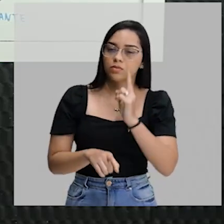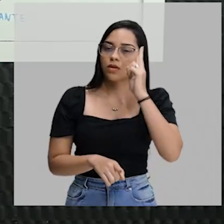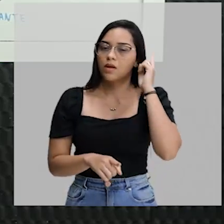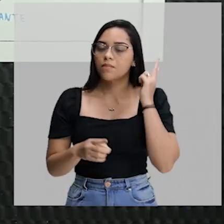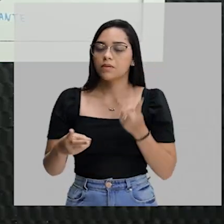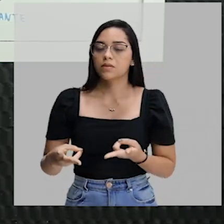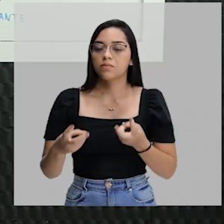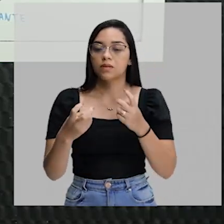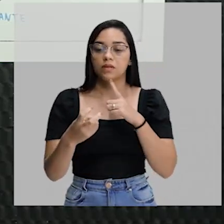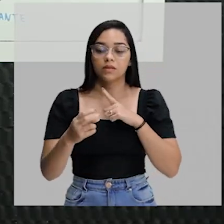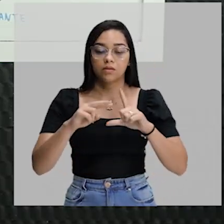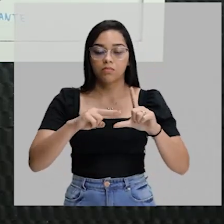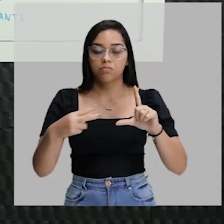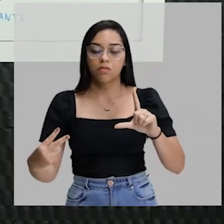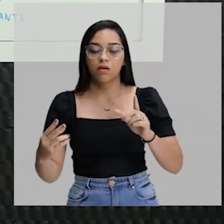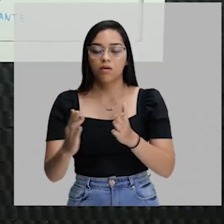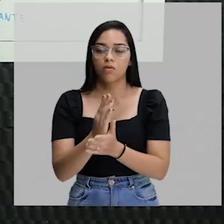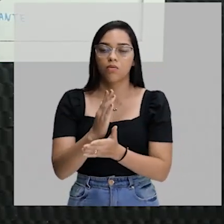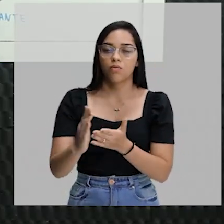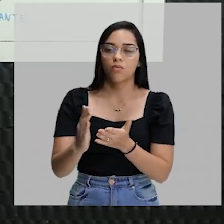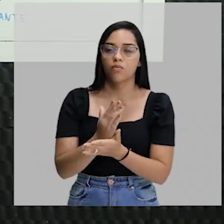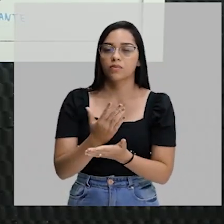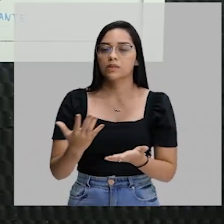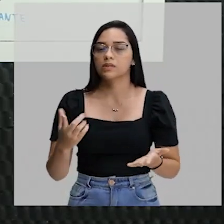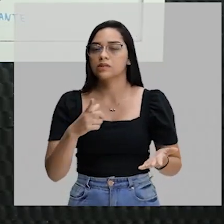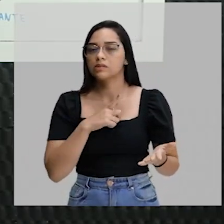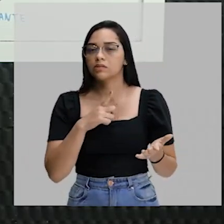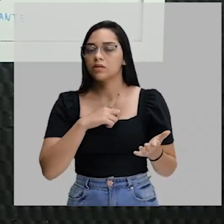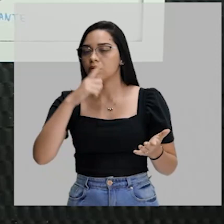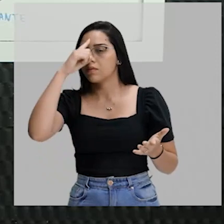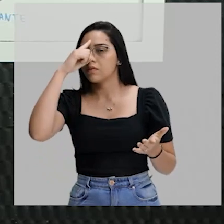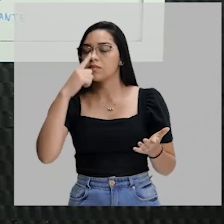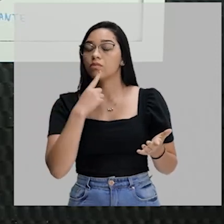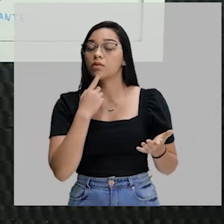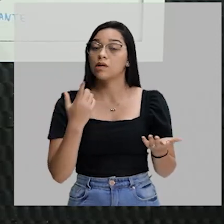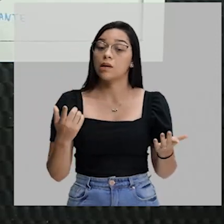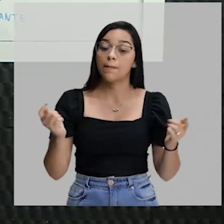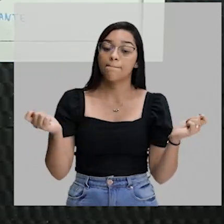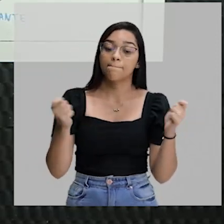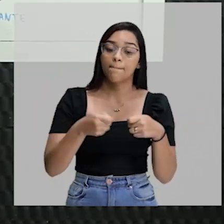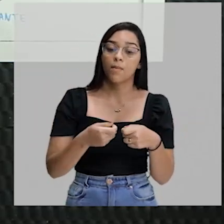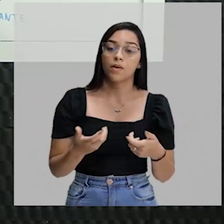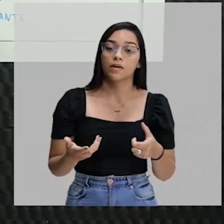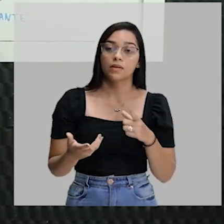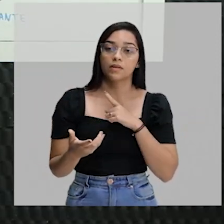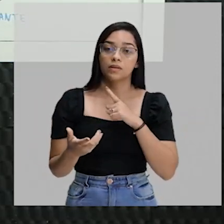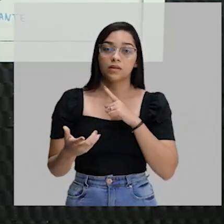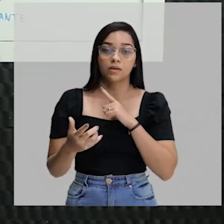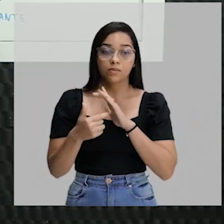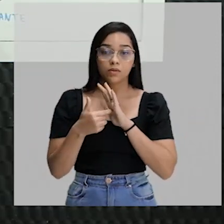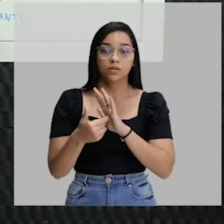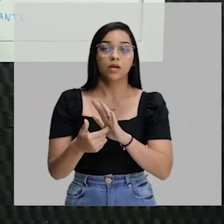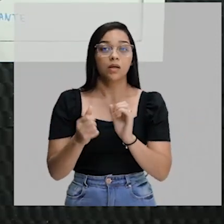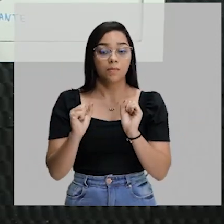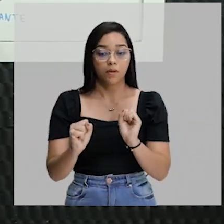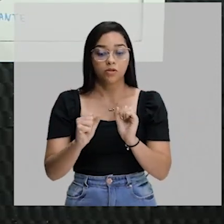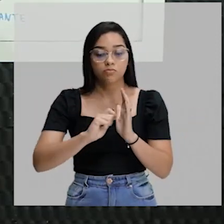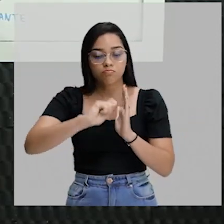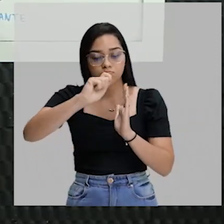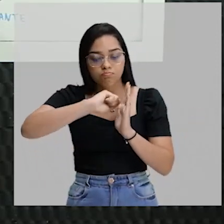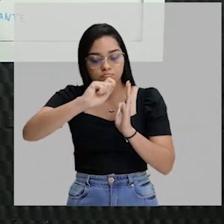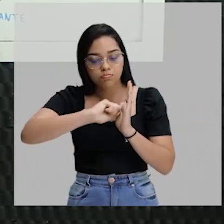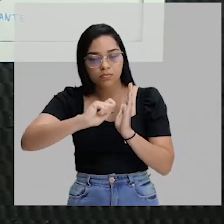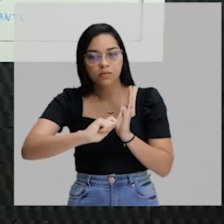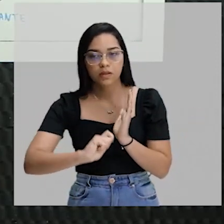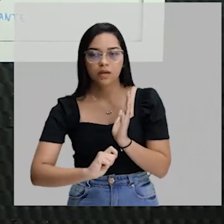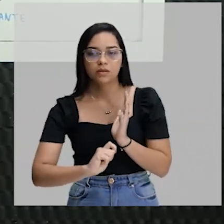perceber que nos heredogramas, algumas dessas figuras, elas podem estar destacadas, podem estar pintadas,